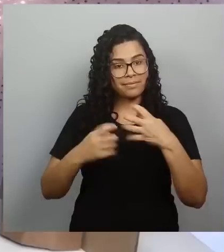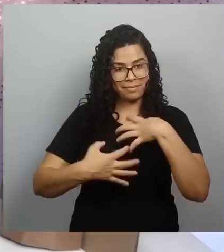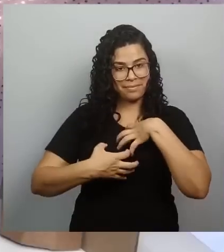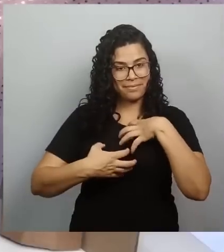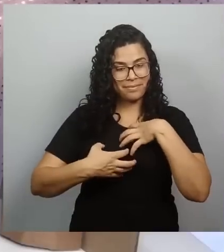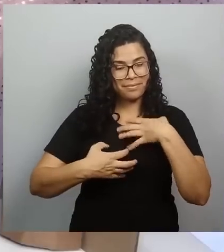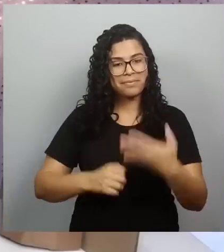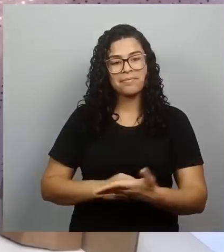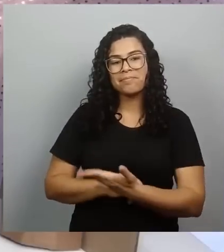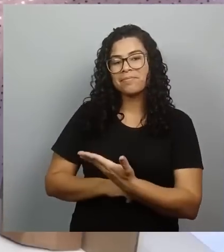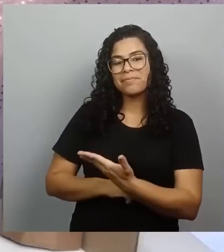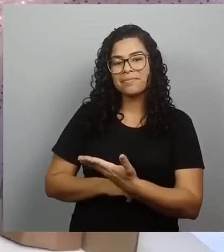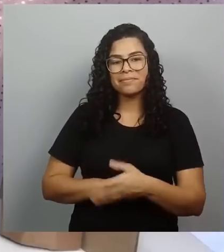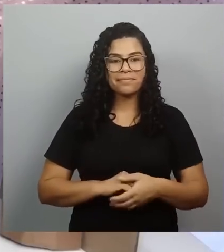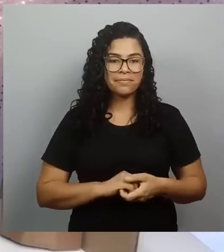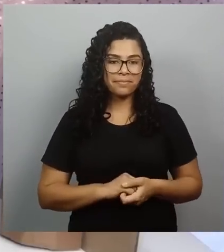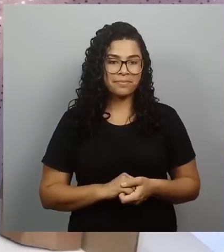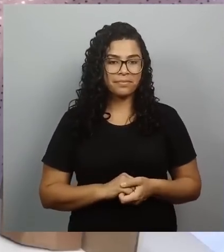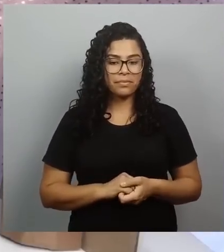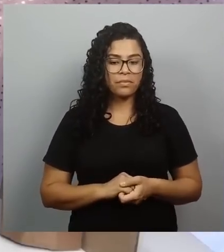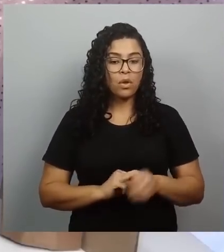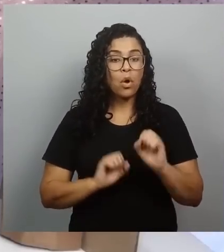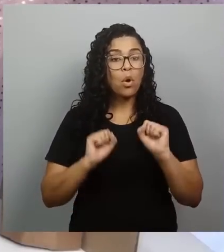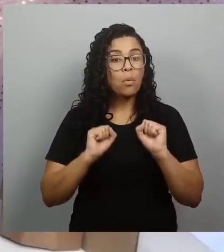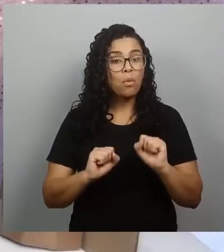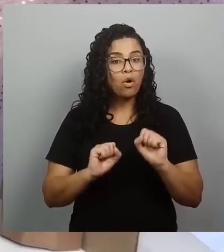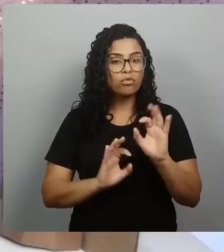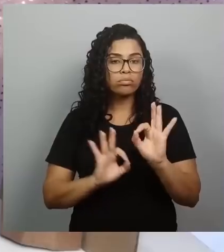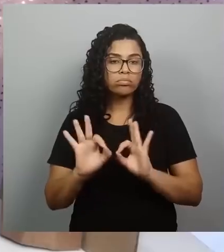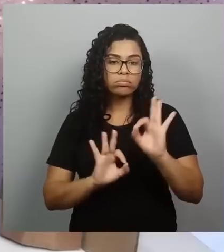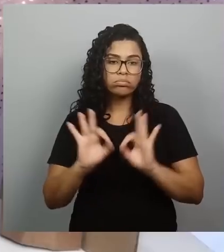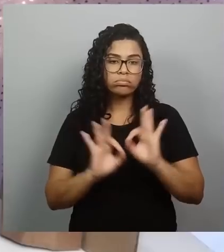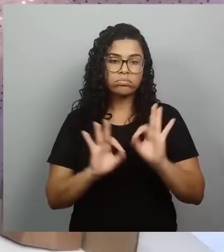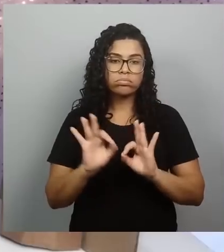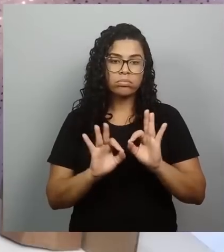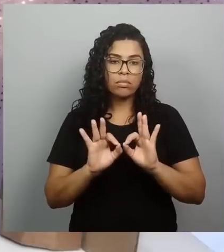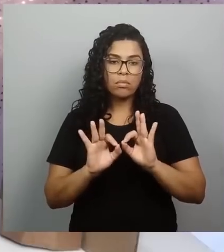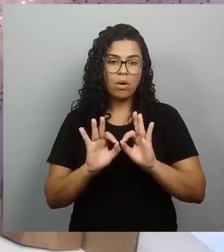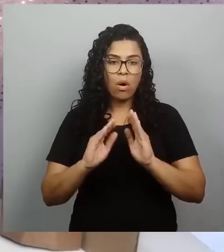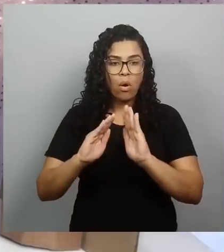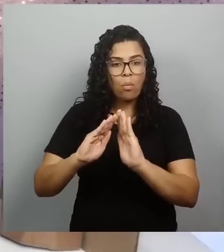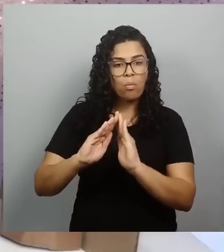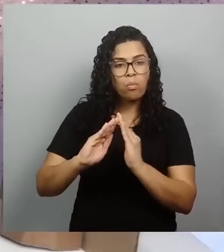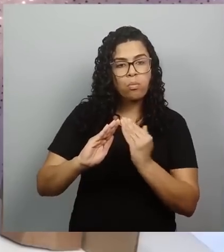Percebe como ele ficou? Você pode ir modulando para ele ficar mais redondinho.